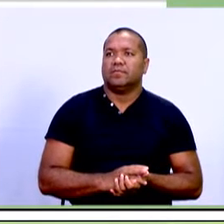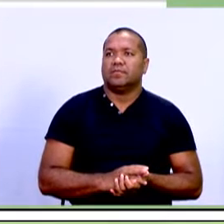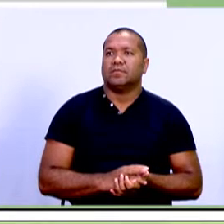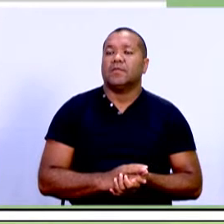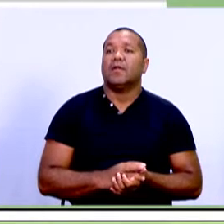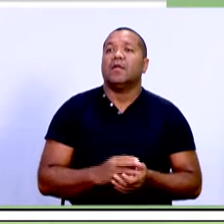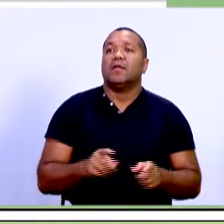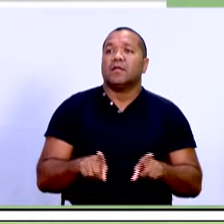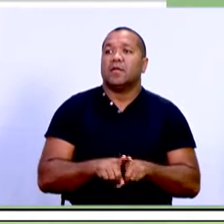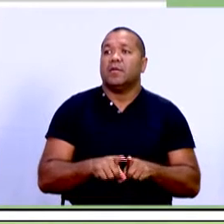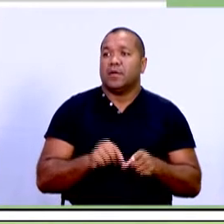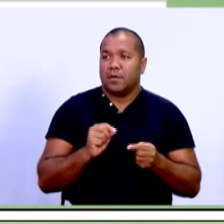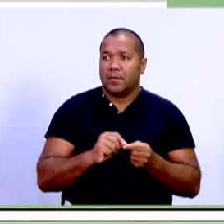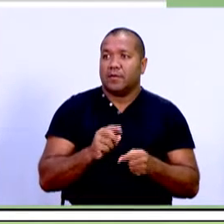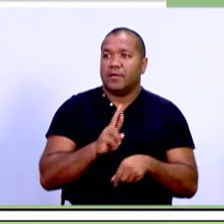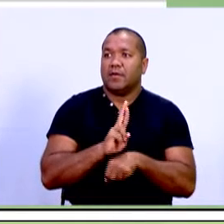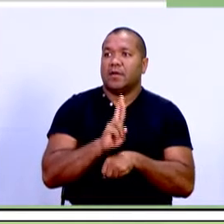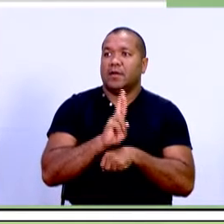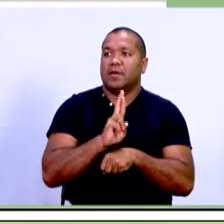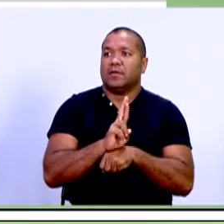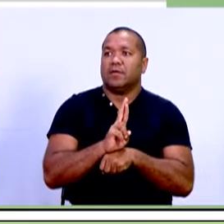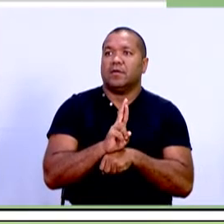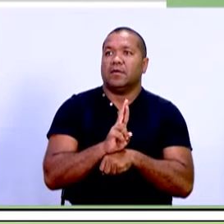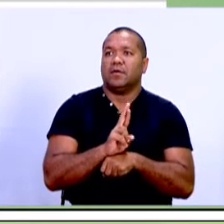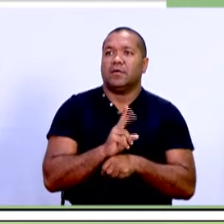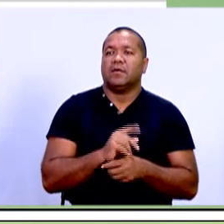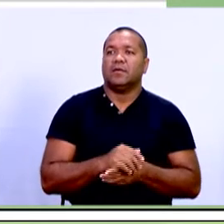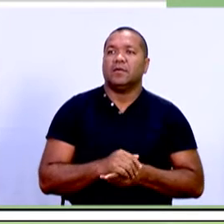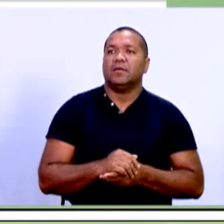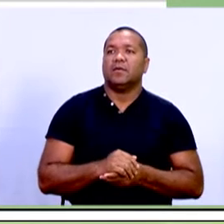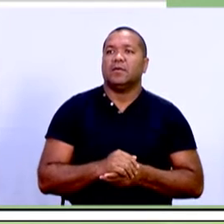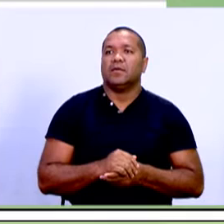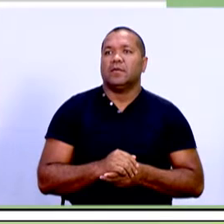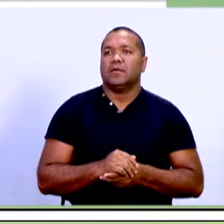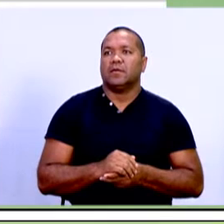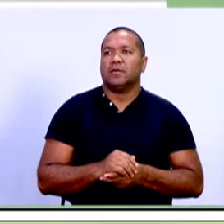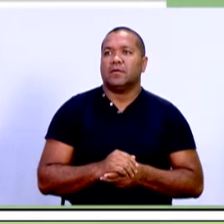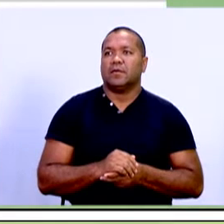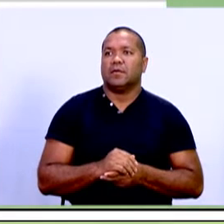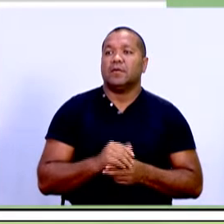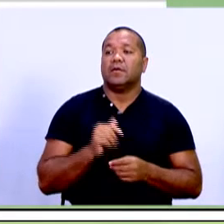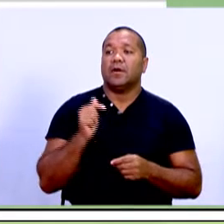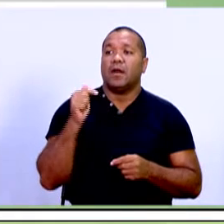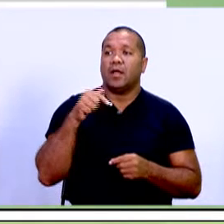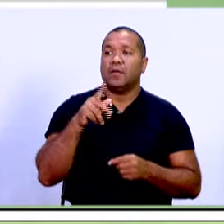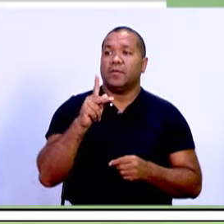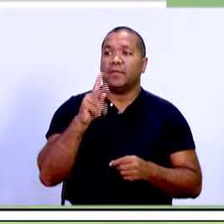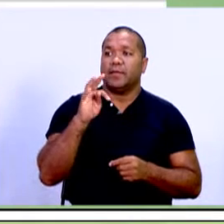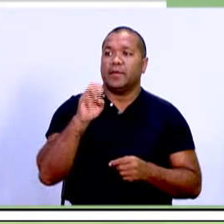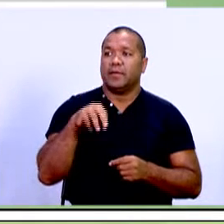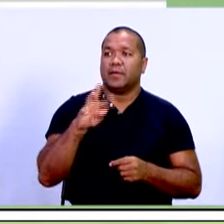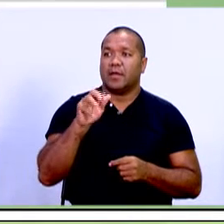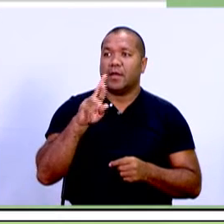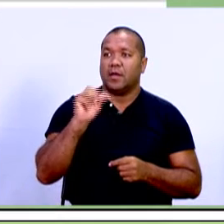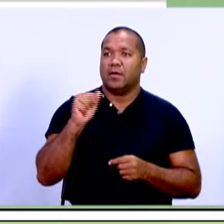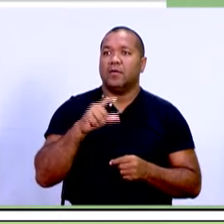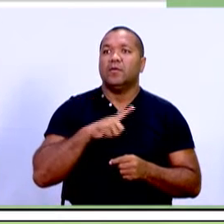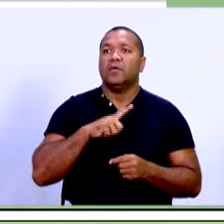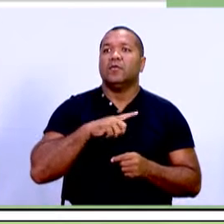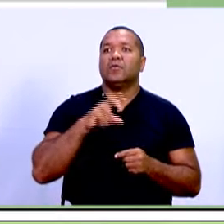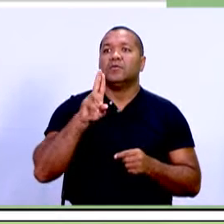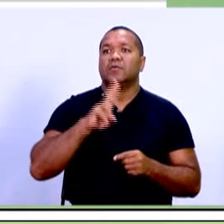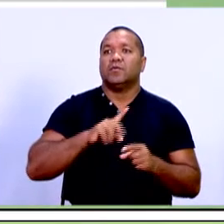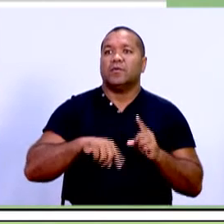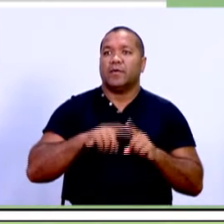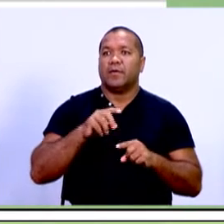Também é possível fazer relatórios. E você, no Pentaho, utiliza uma ferramenta chamada Report Design. Como